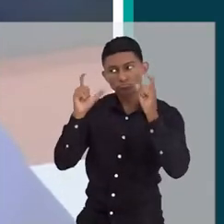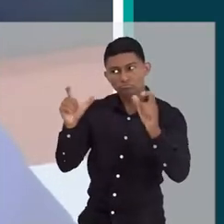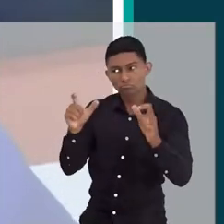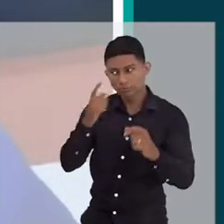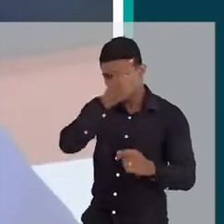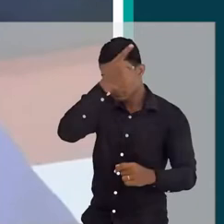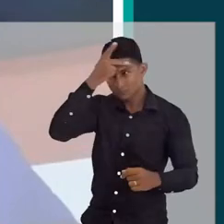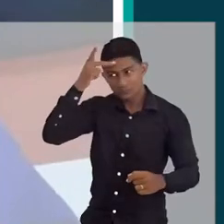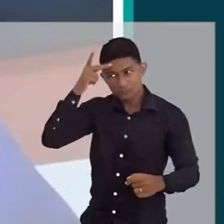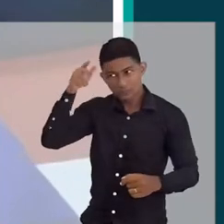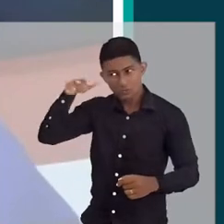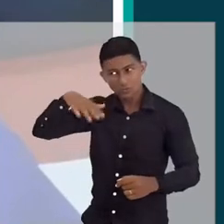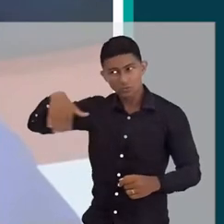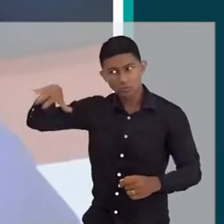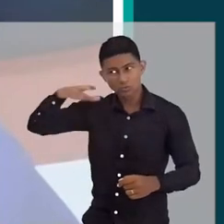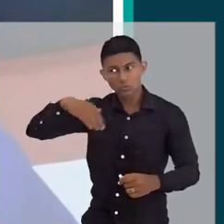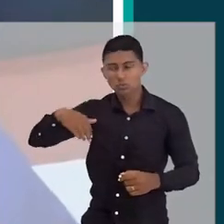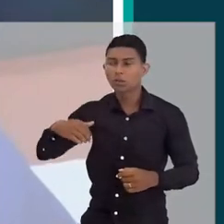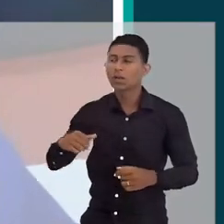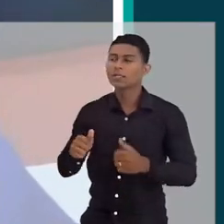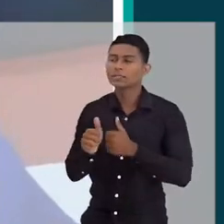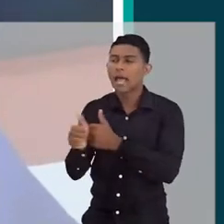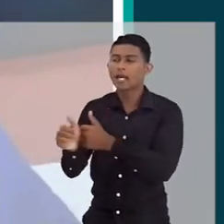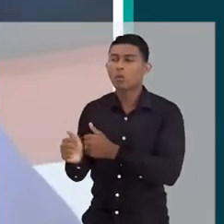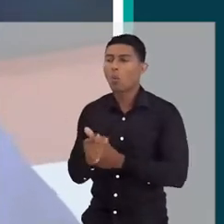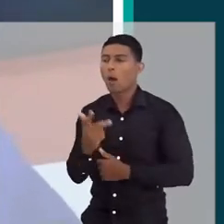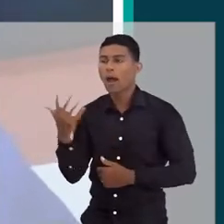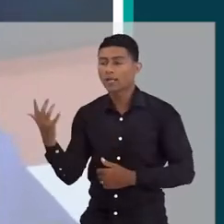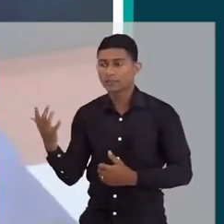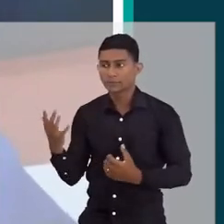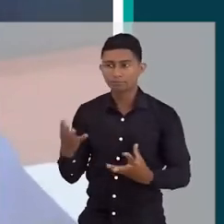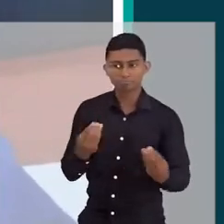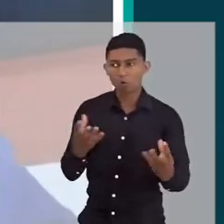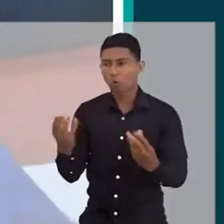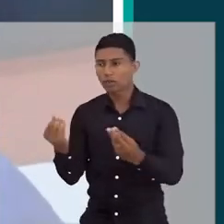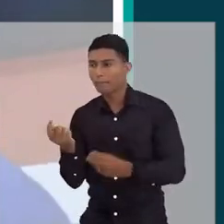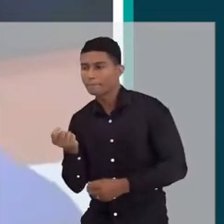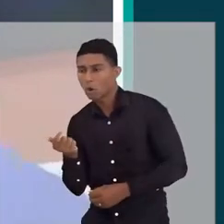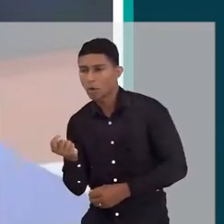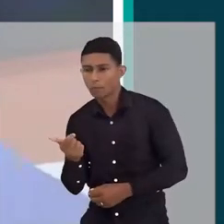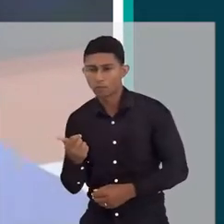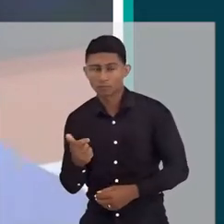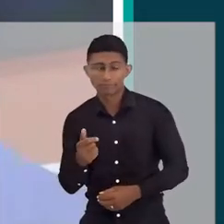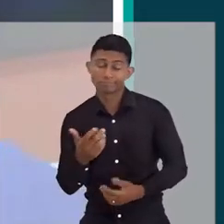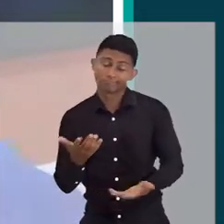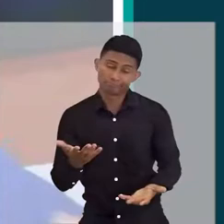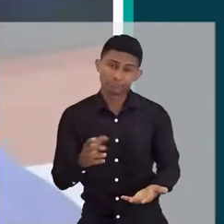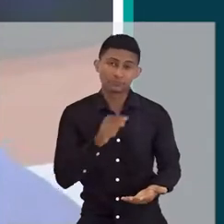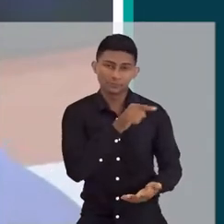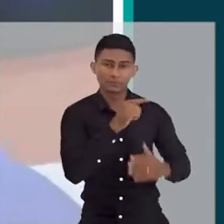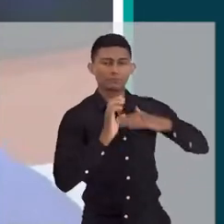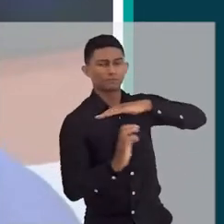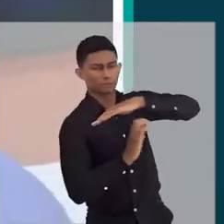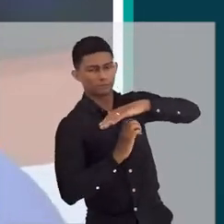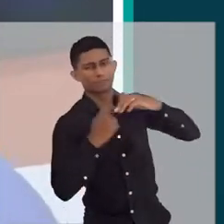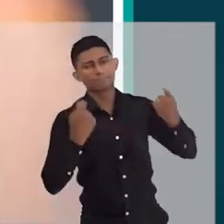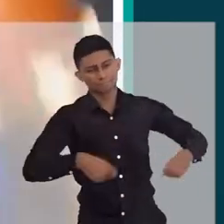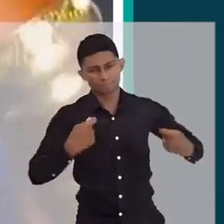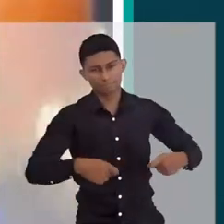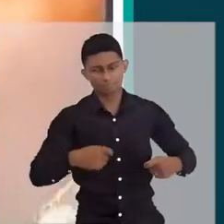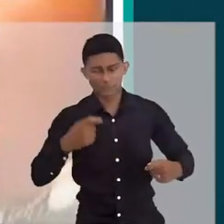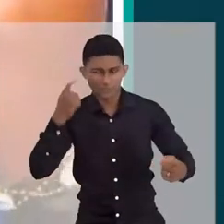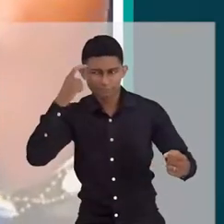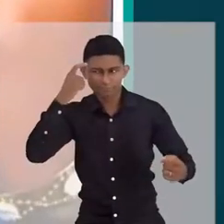conosco. Ela não tem que estar conversando conosco. O que eu sugiro sempre é a marca, ela tem que fazer um mix. Ela tem que